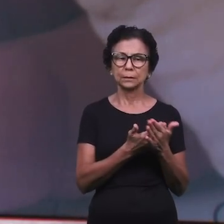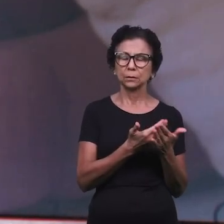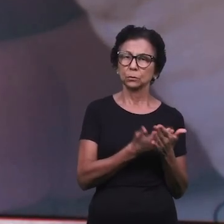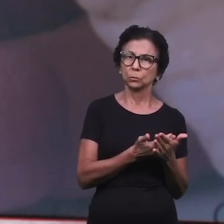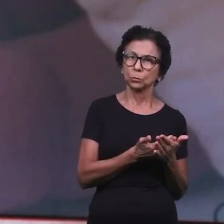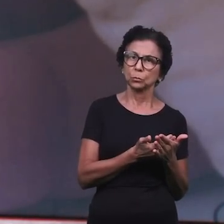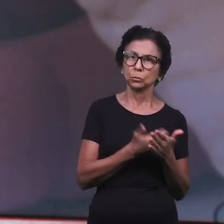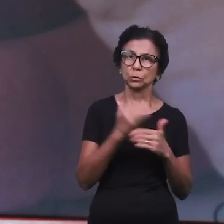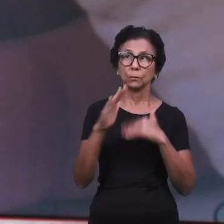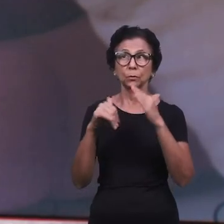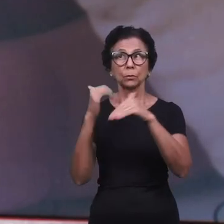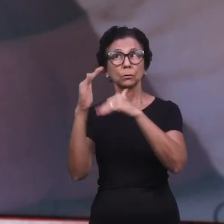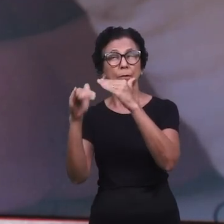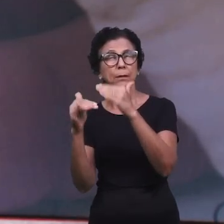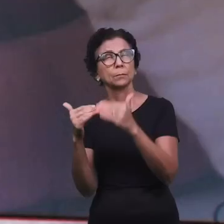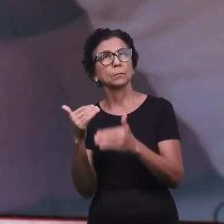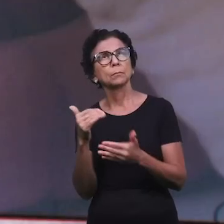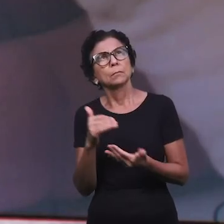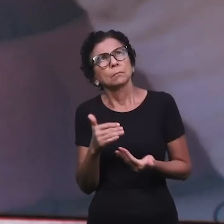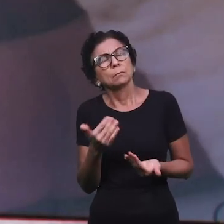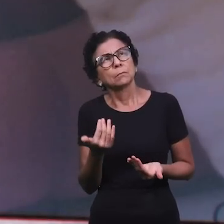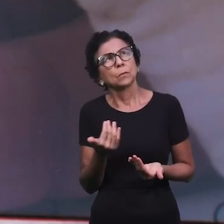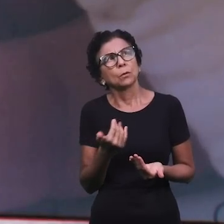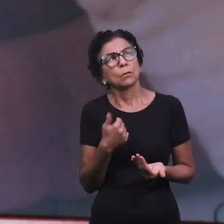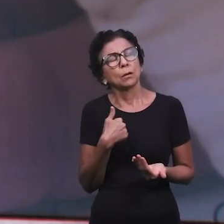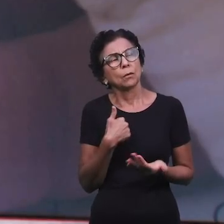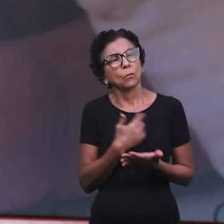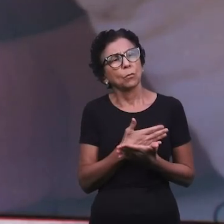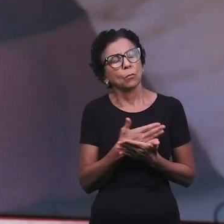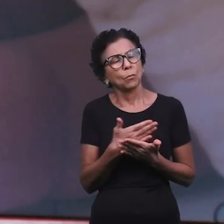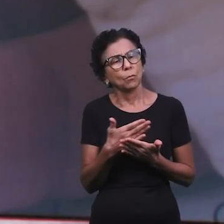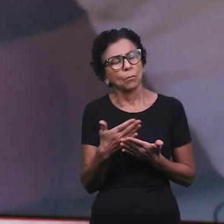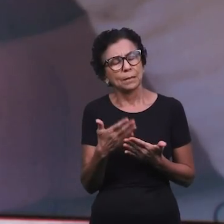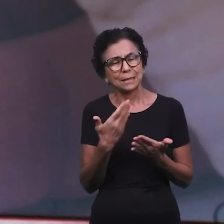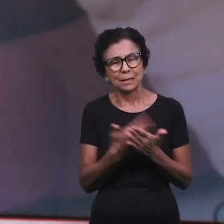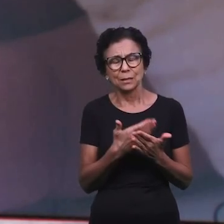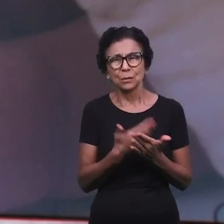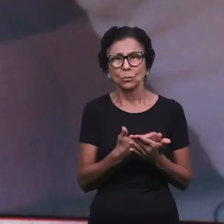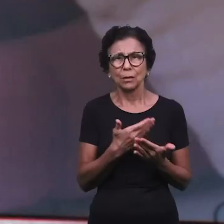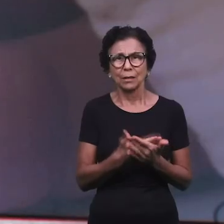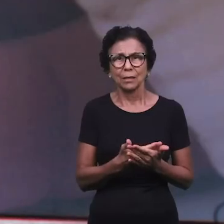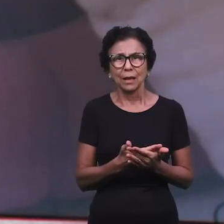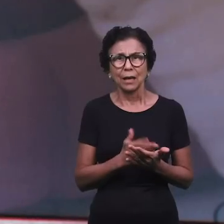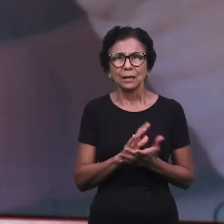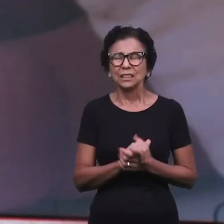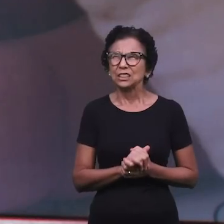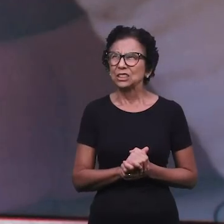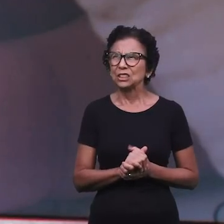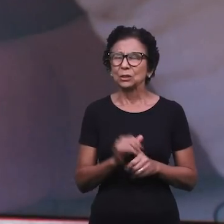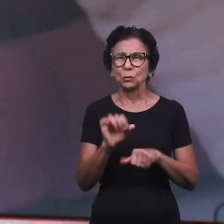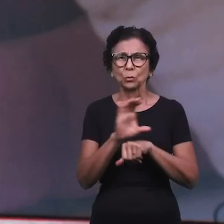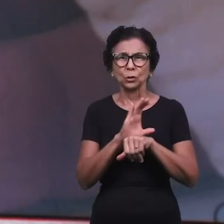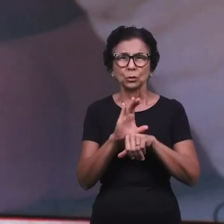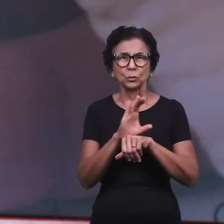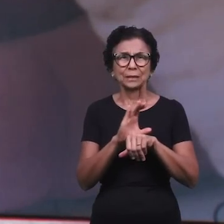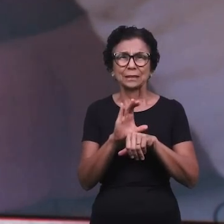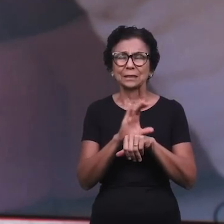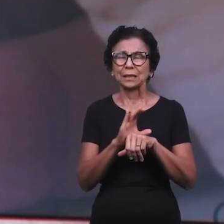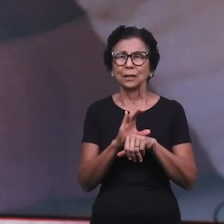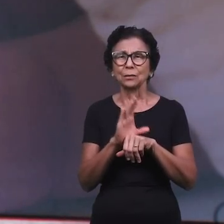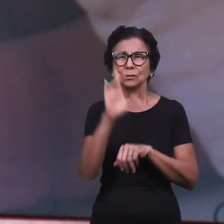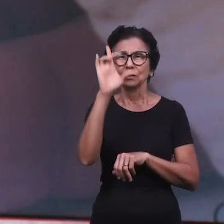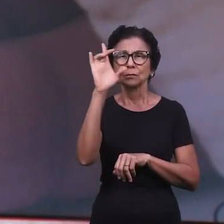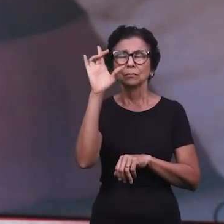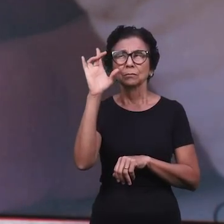estudos. Olha, eu comecei a estudar, não tinha noção alguma de direito constitucional. Ah, agora eu já estou ali